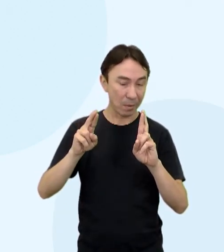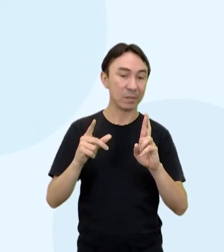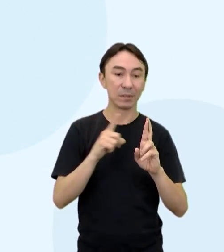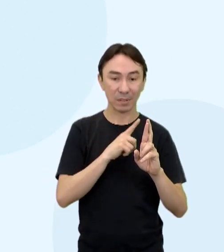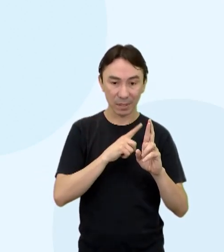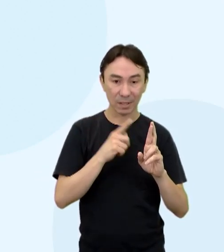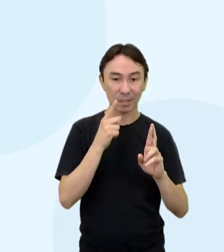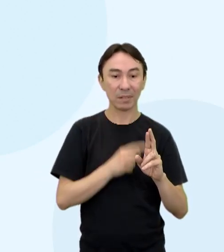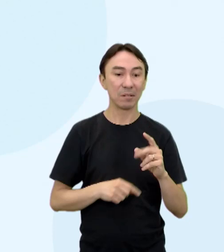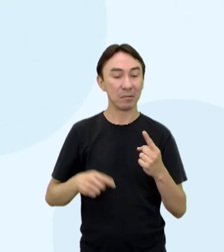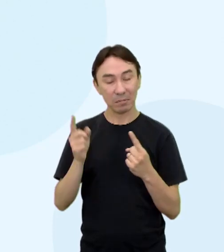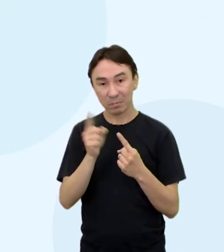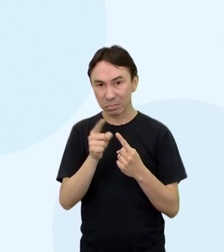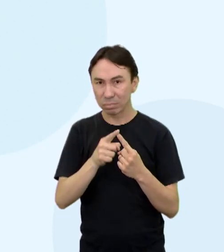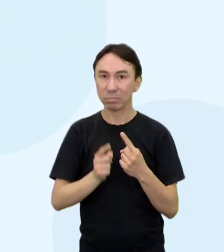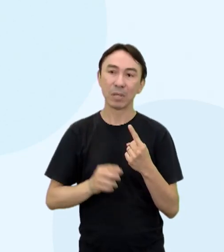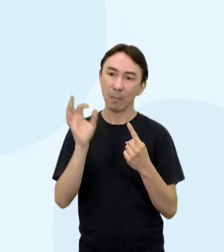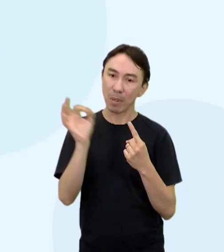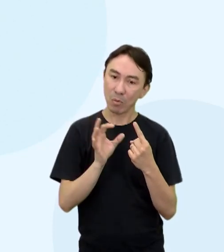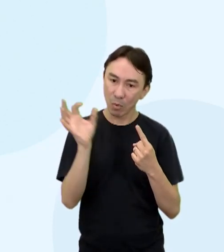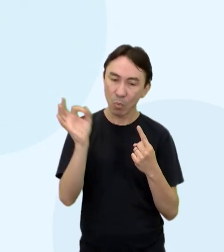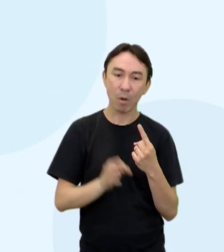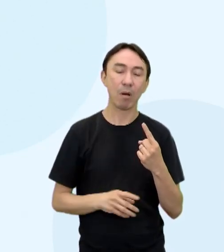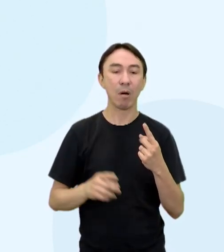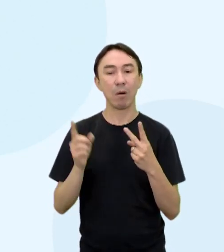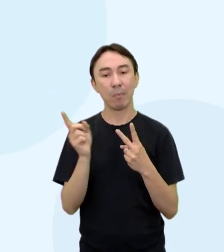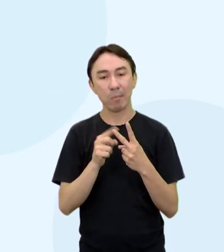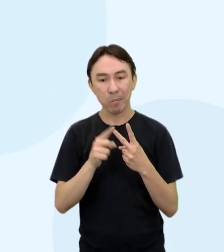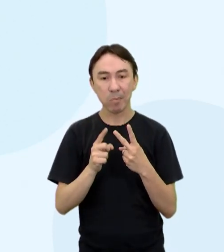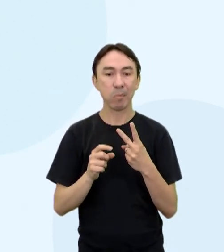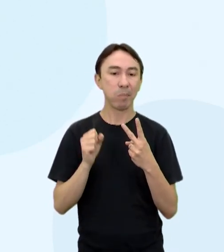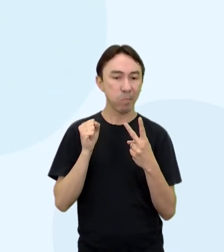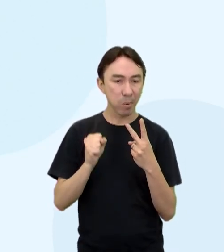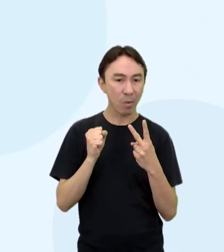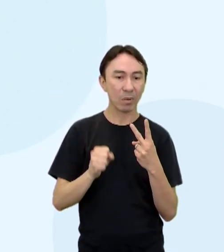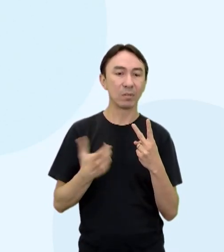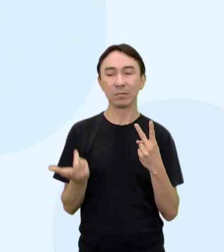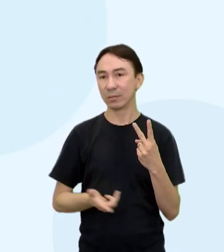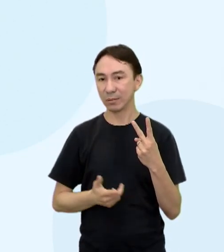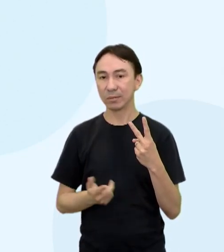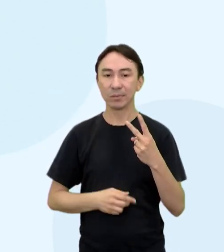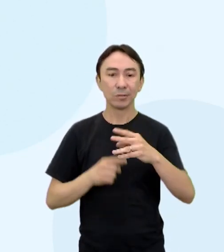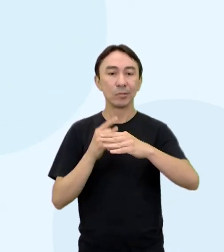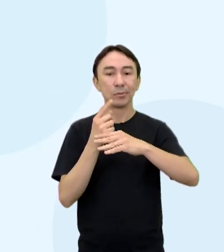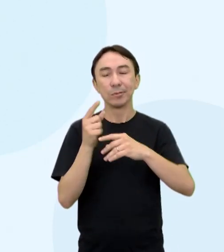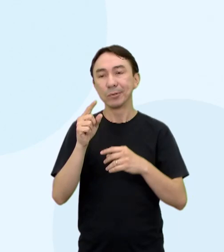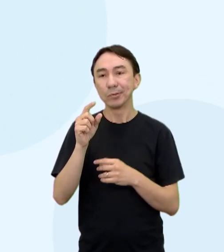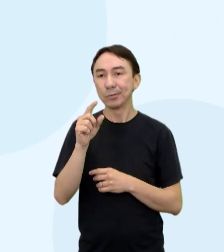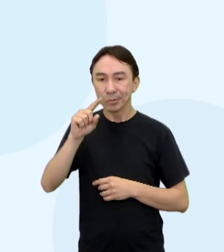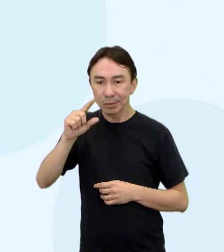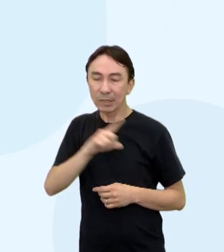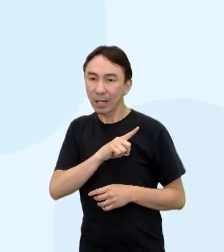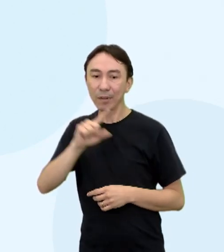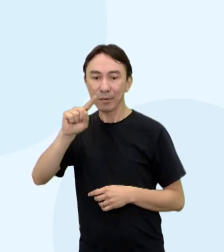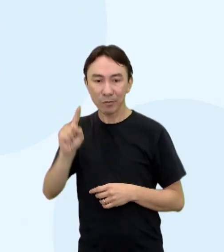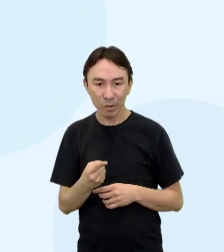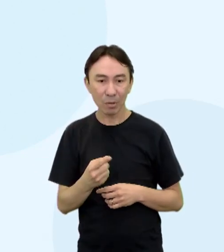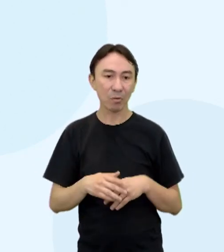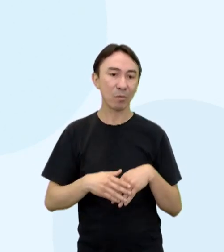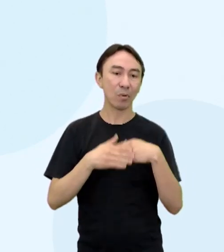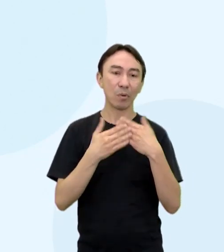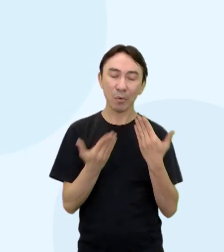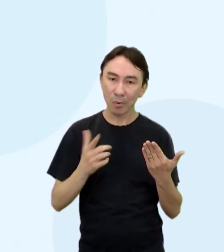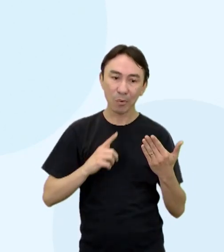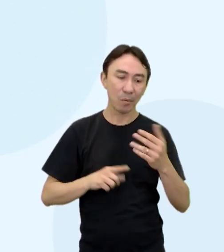decimal e percentual. E a gente vai transitar um pouquinho entre essas 3 representações. E comparar esse número com